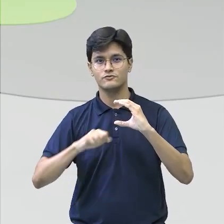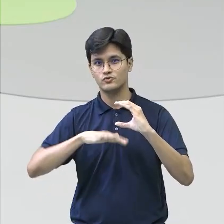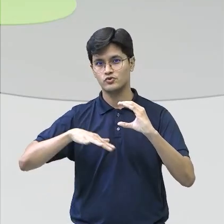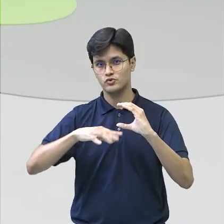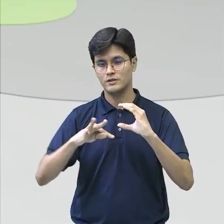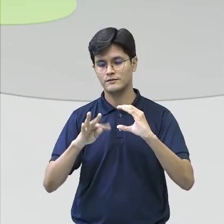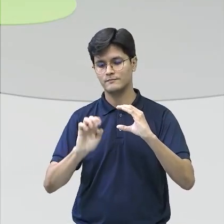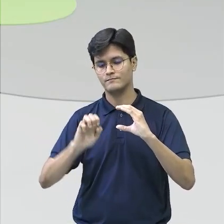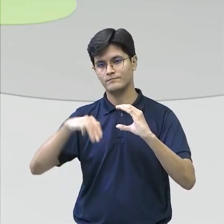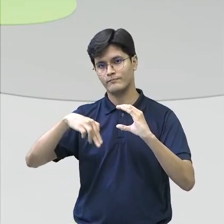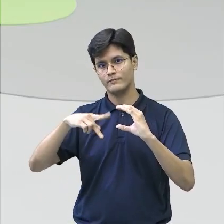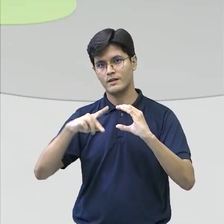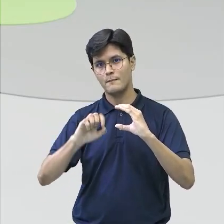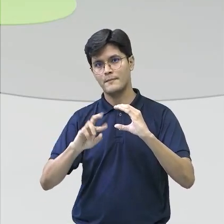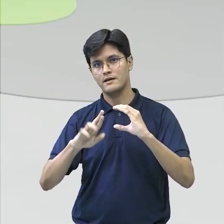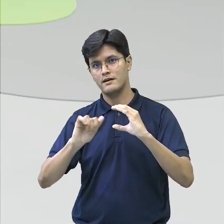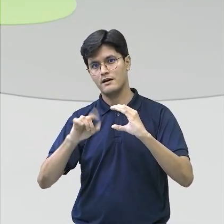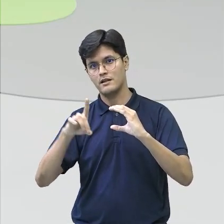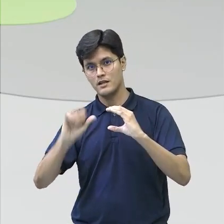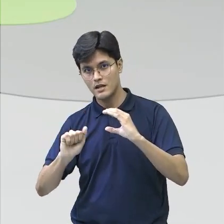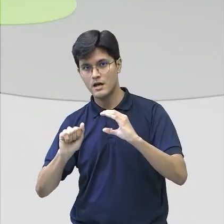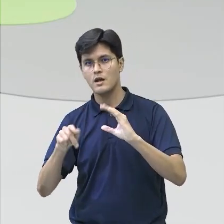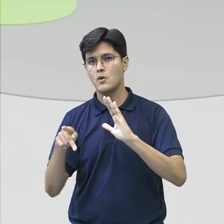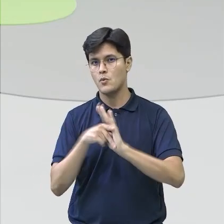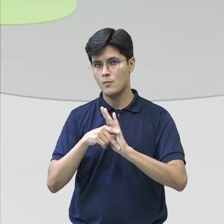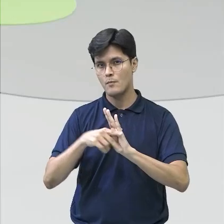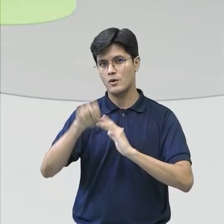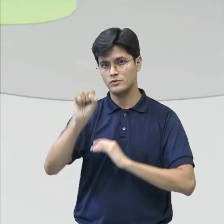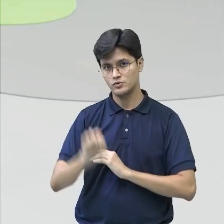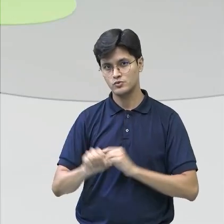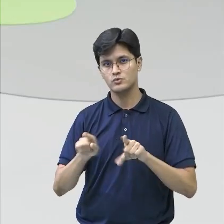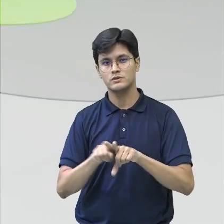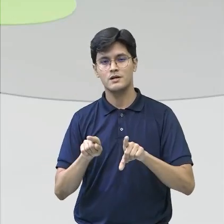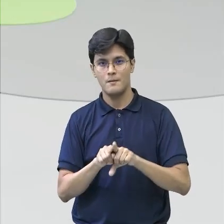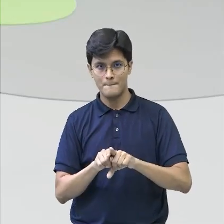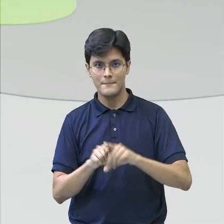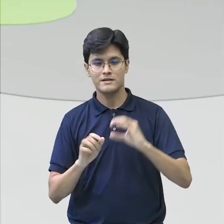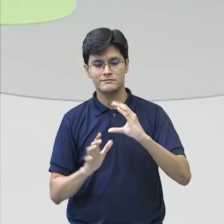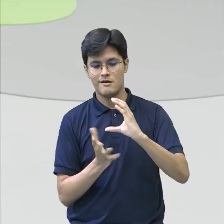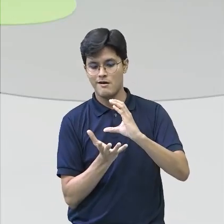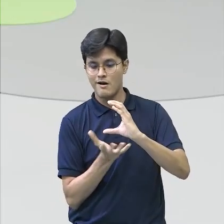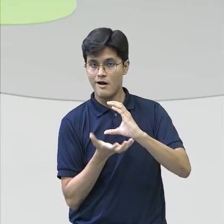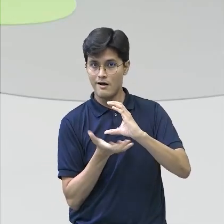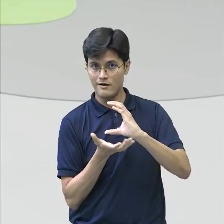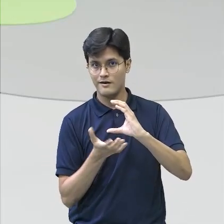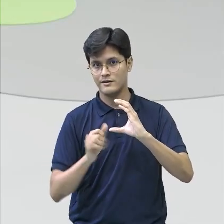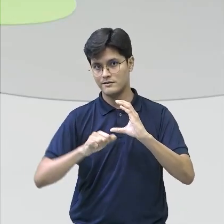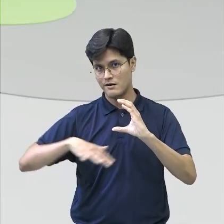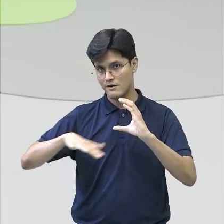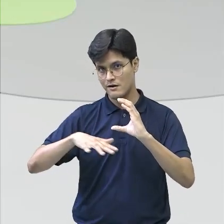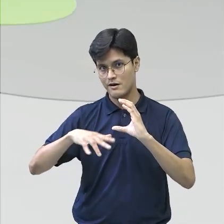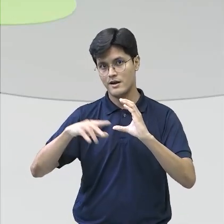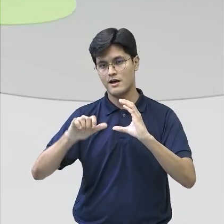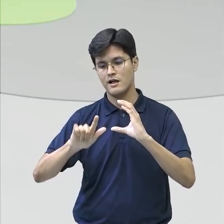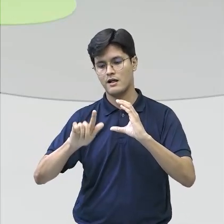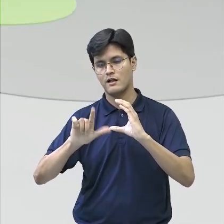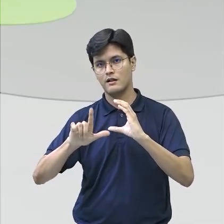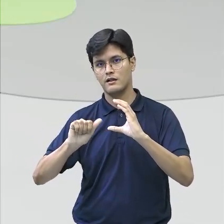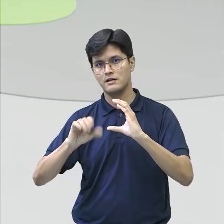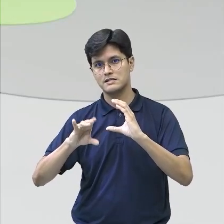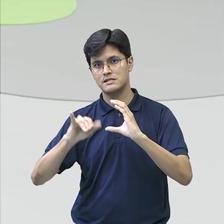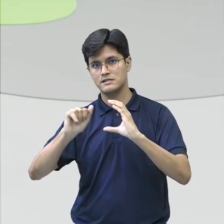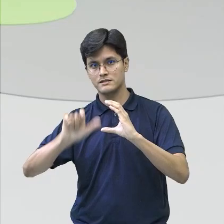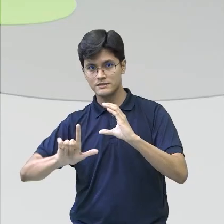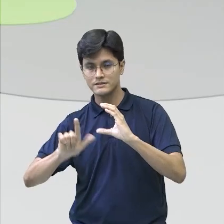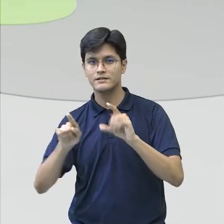sul e também a zona polar glacial ou ártica. Ela está ali entre o Trópico de Capricórnio e também ao Círculo